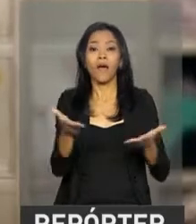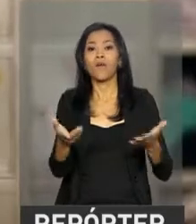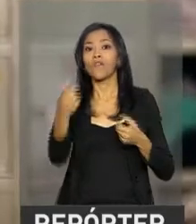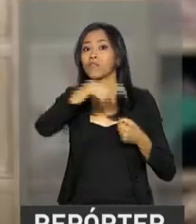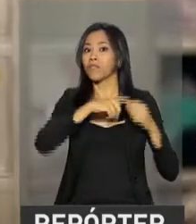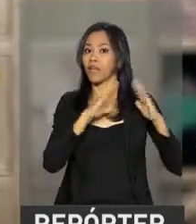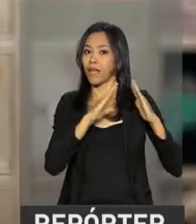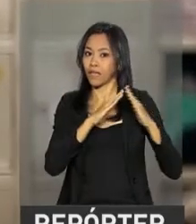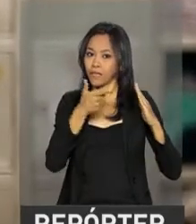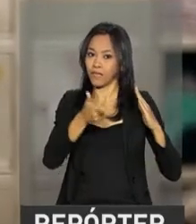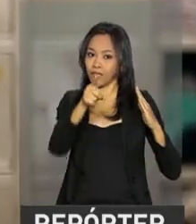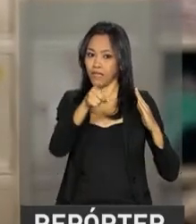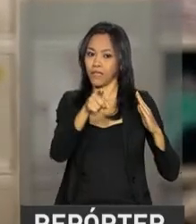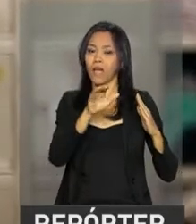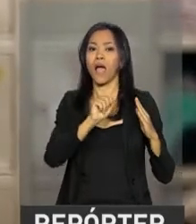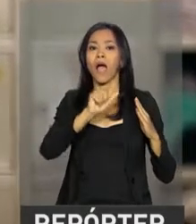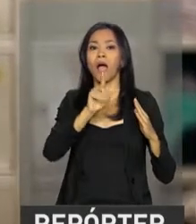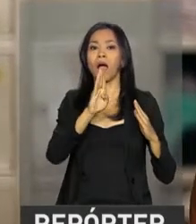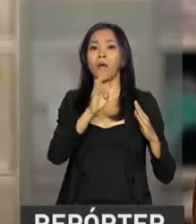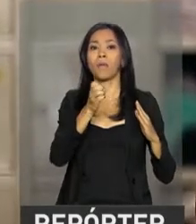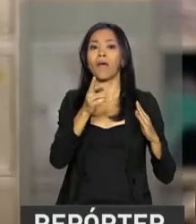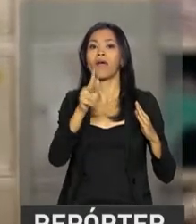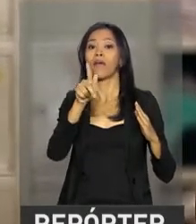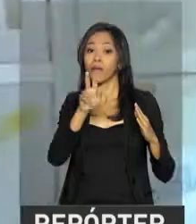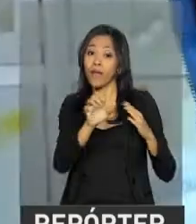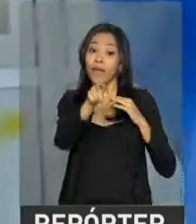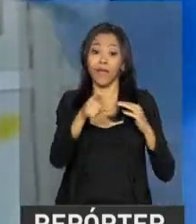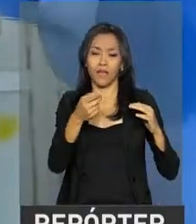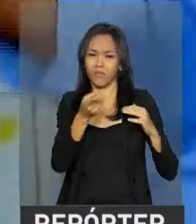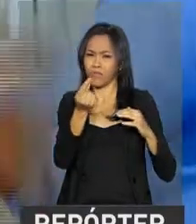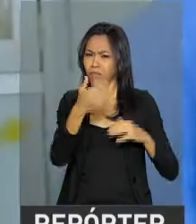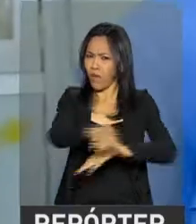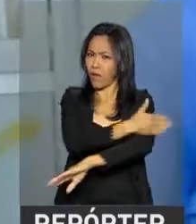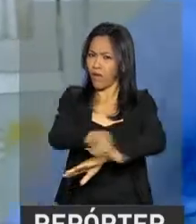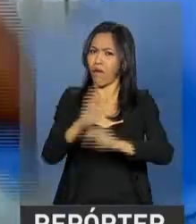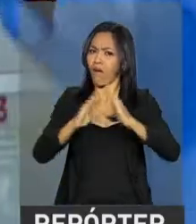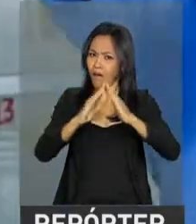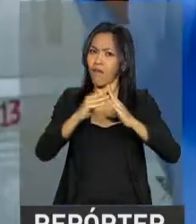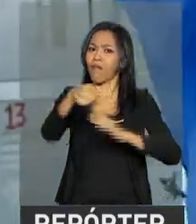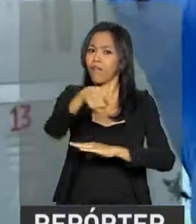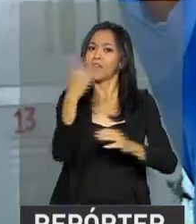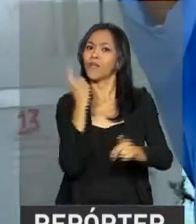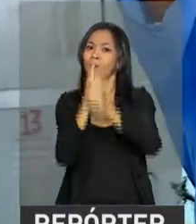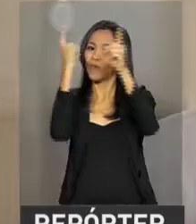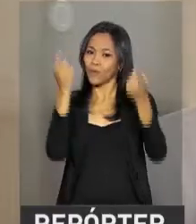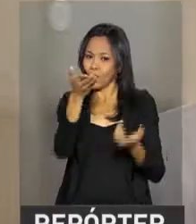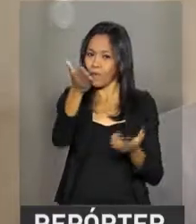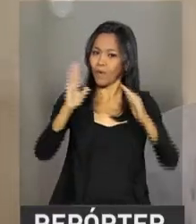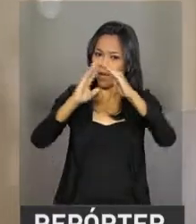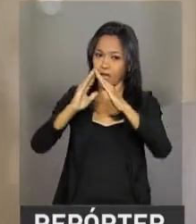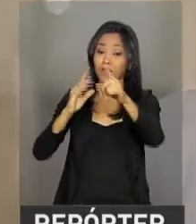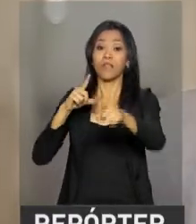albergue, encontramos o Valdemir, que depois de uma temporada nas ruas, encontrou abrigo entre desconhecidos. Ele